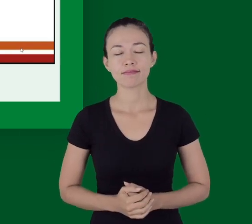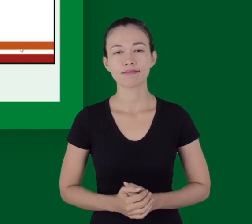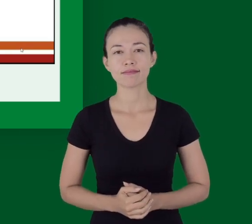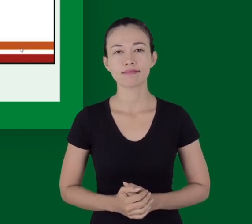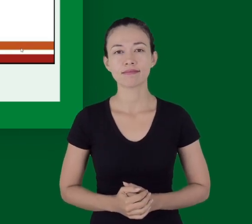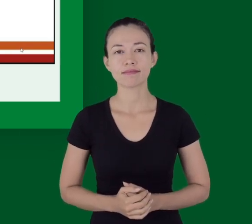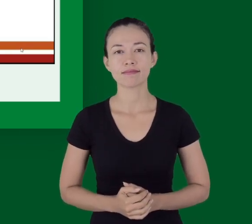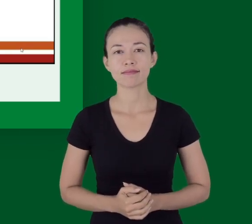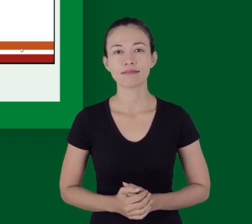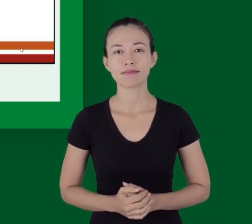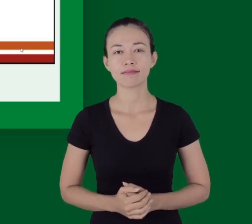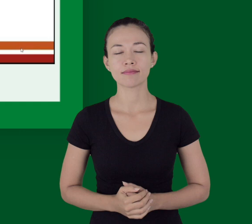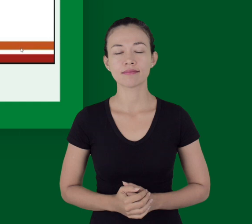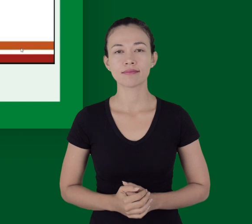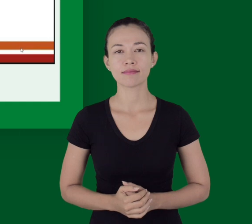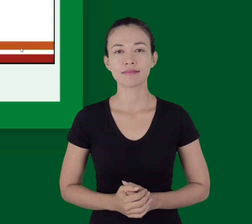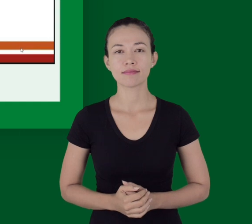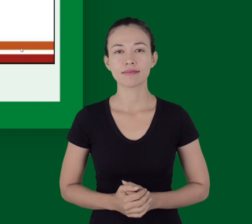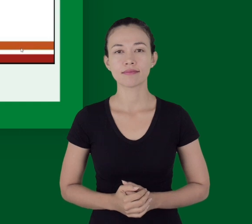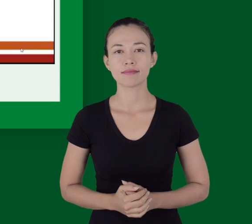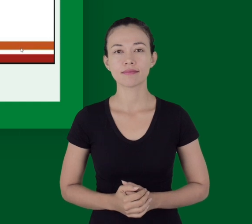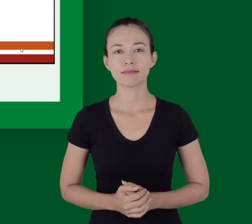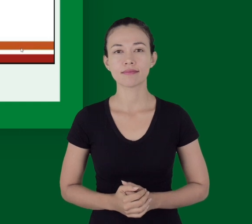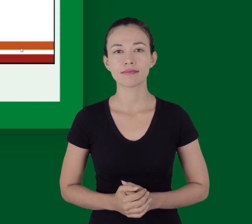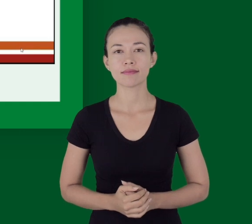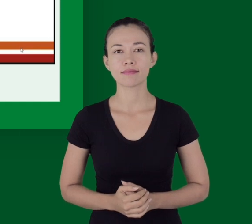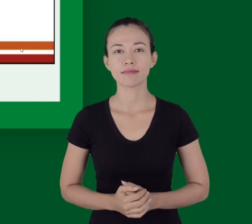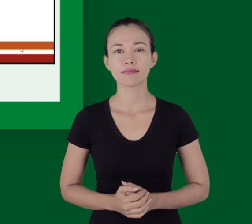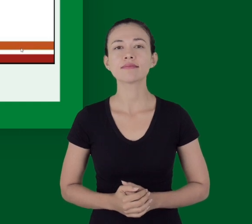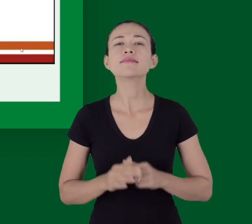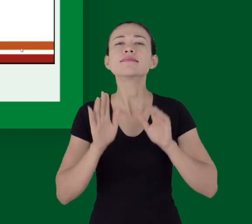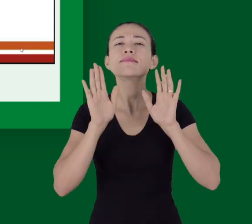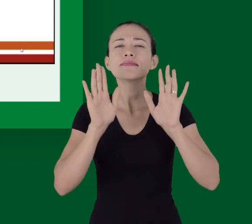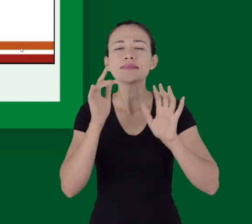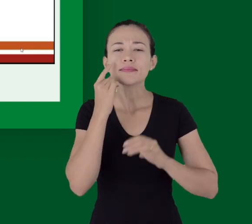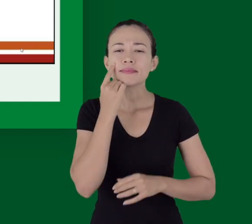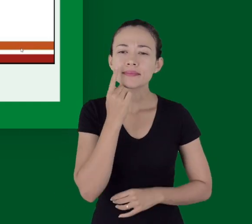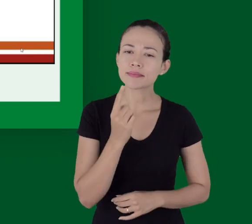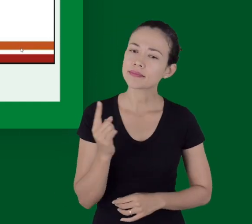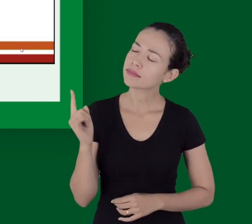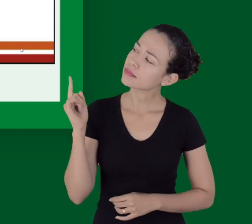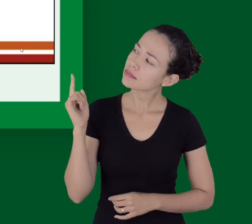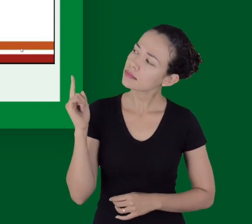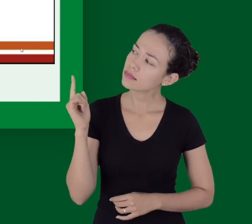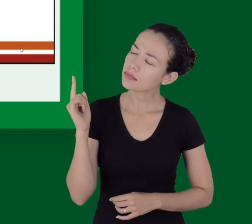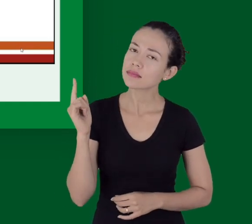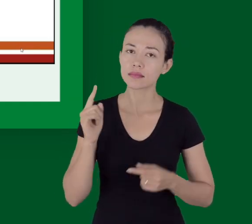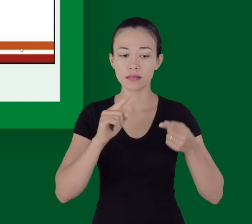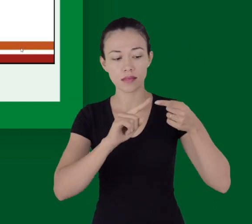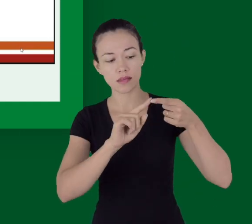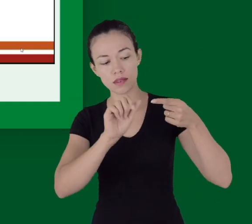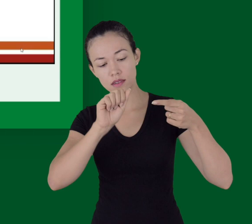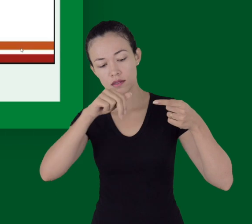né? Que a gente já comentou até agora. O eletro dos 2, como é que vai estar? A angina instável, o